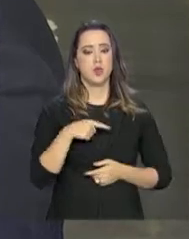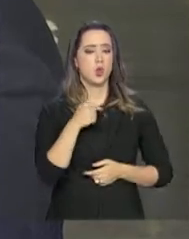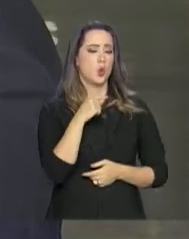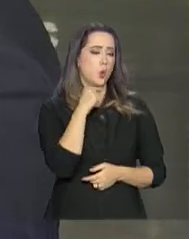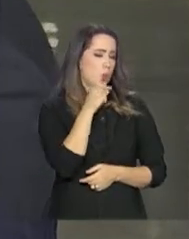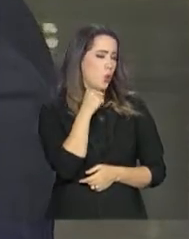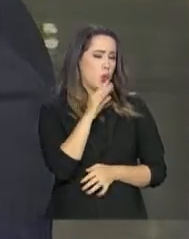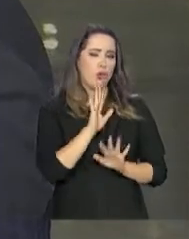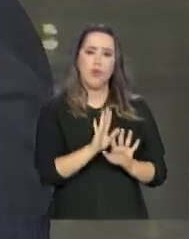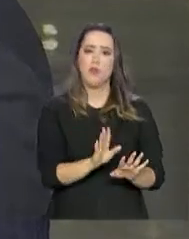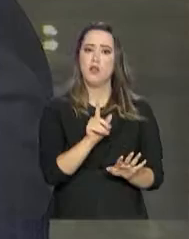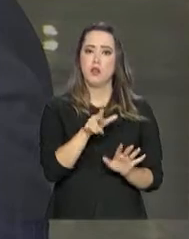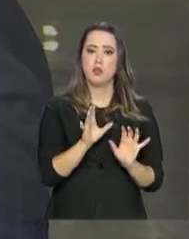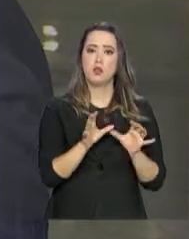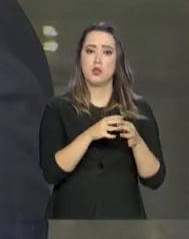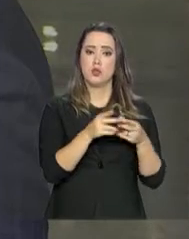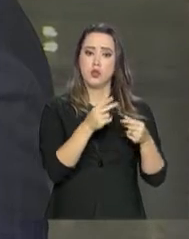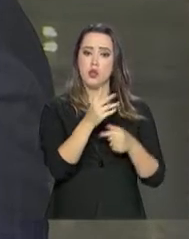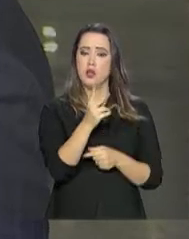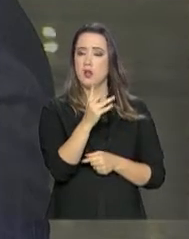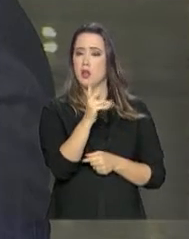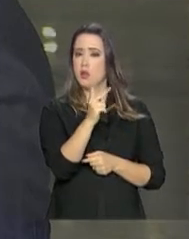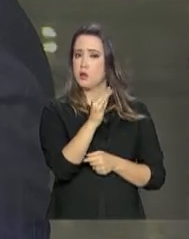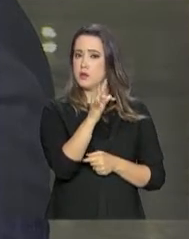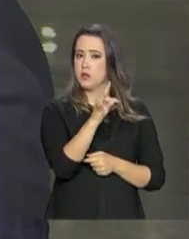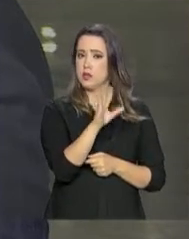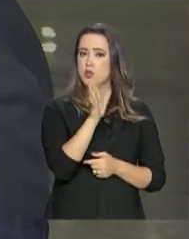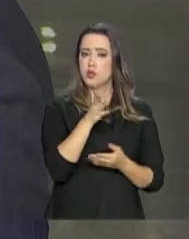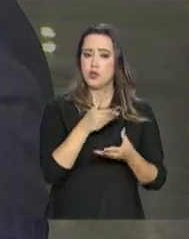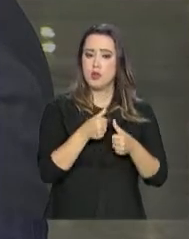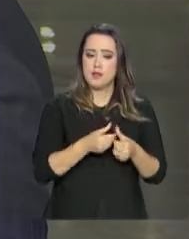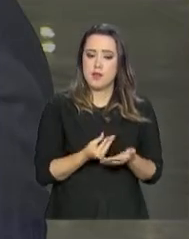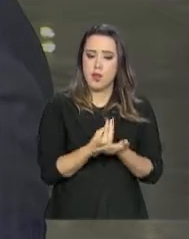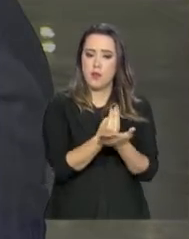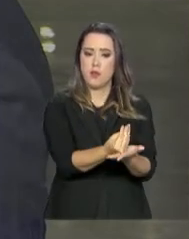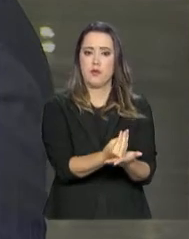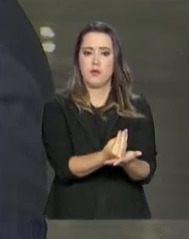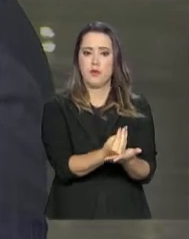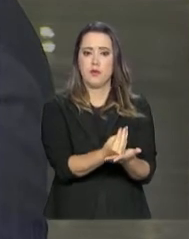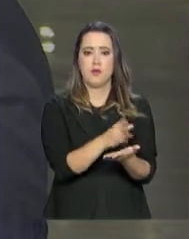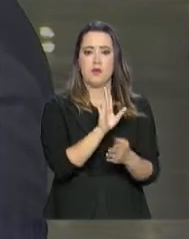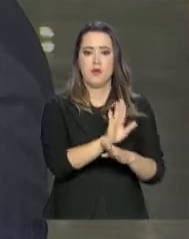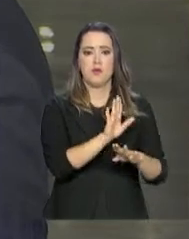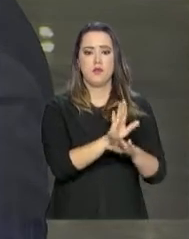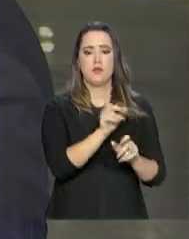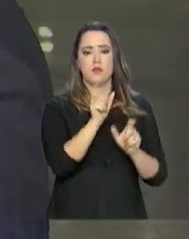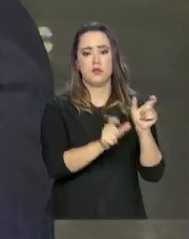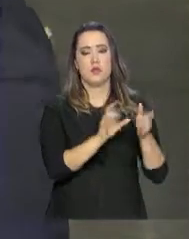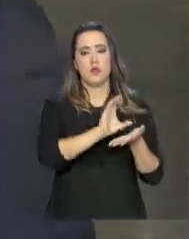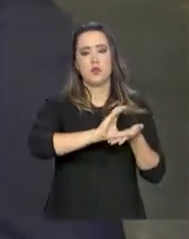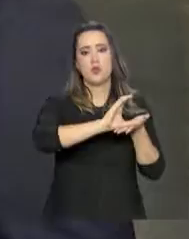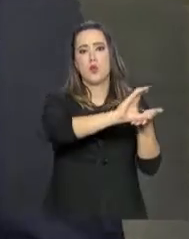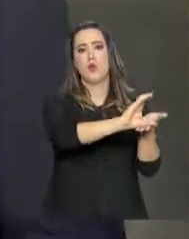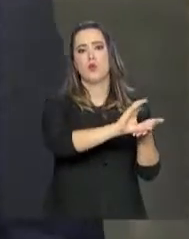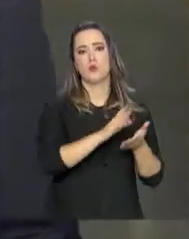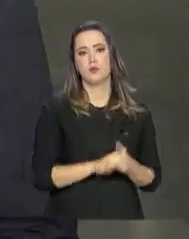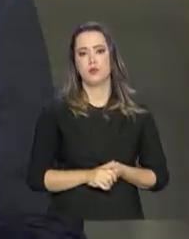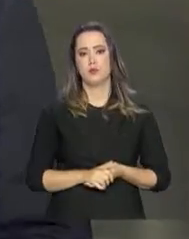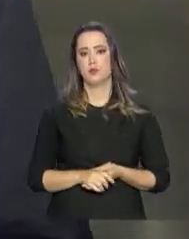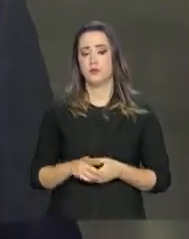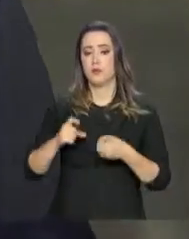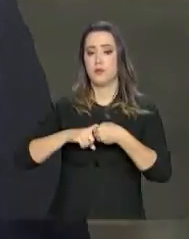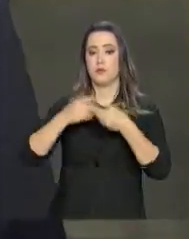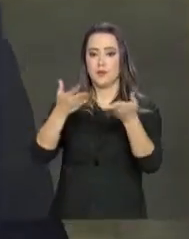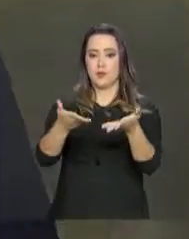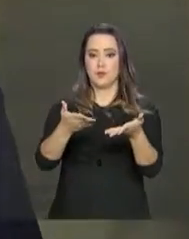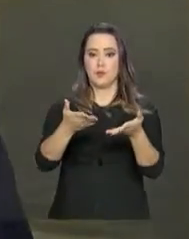dúvida a equipagem e já está aí é uma realidade muito mas muito vai ajudar os conselhos eu voto